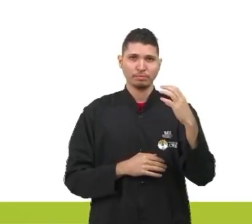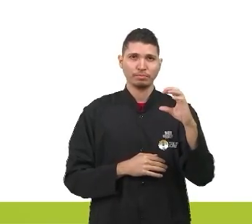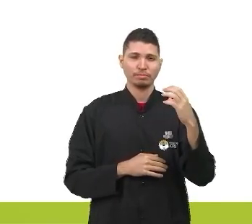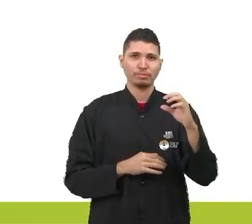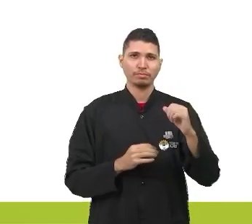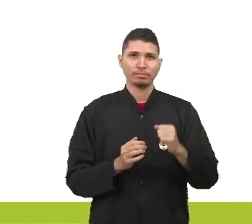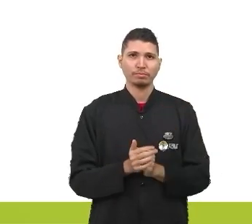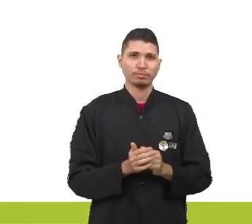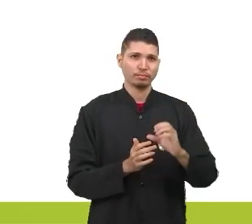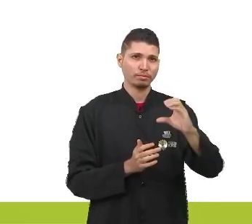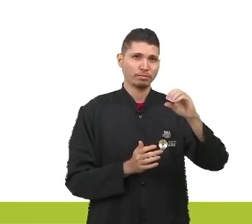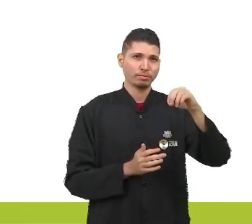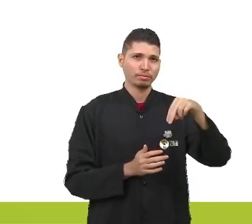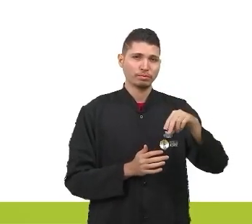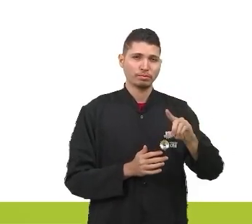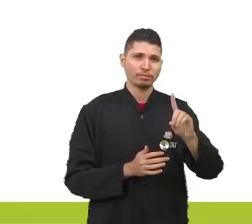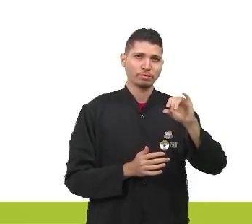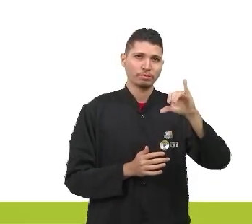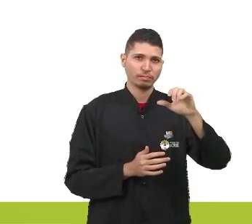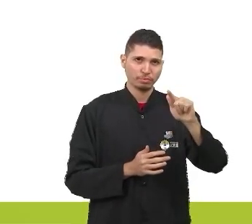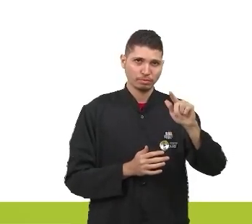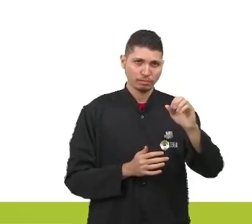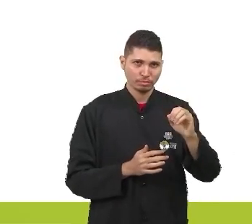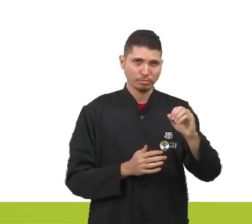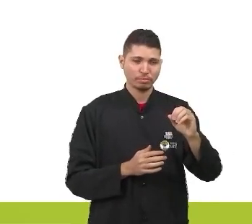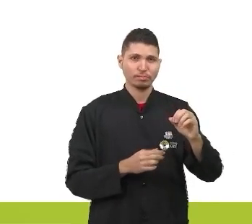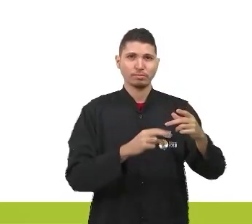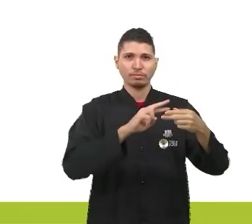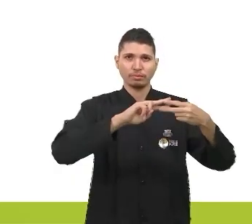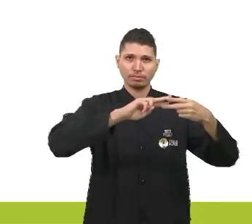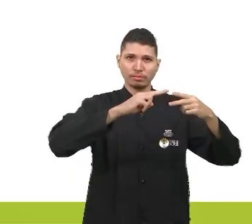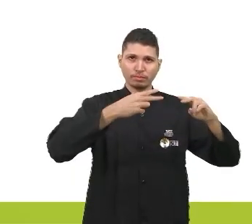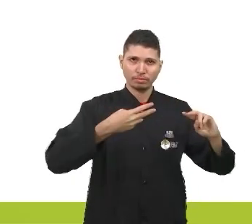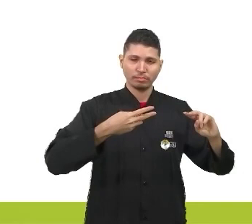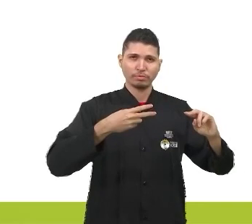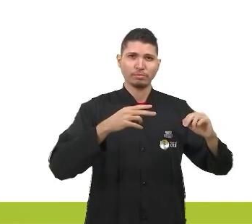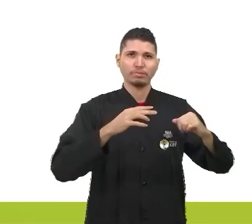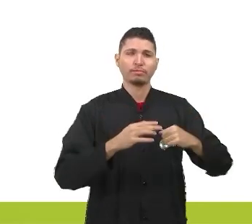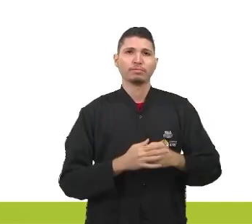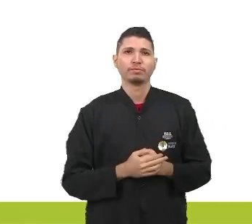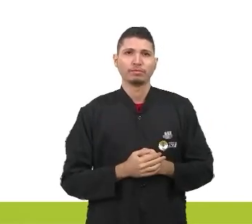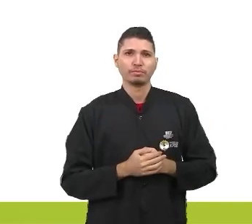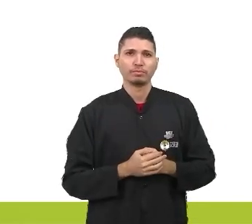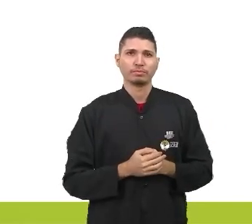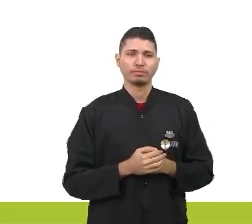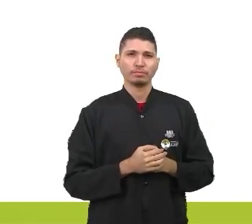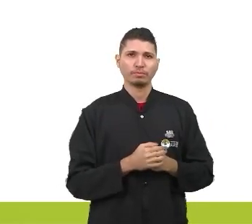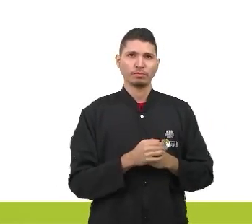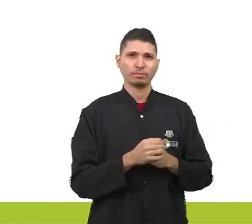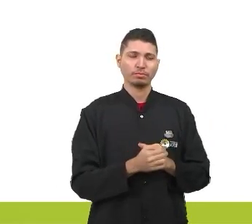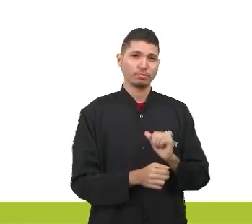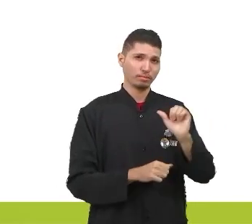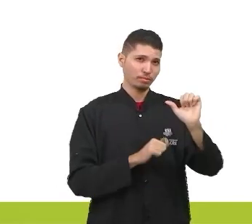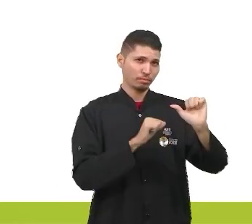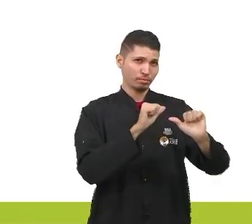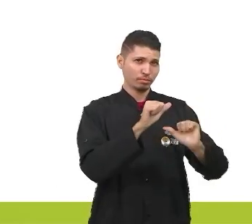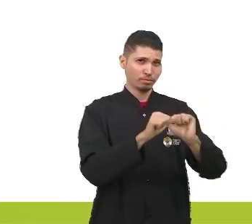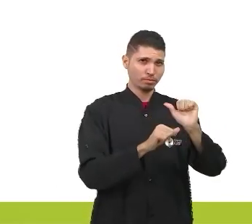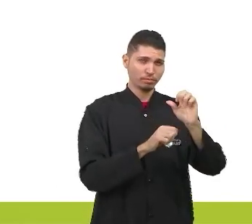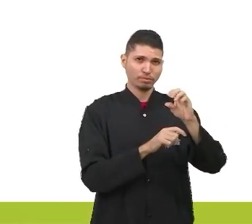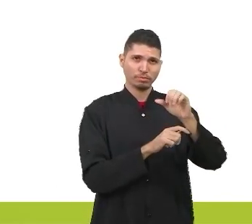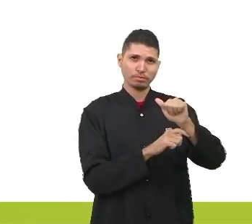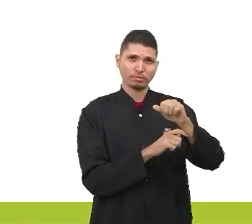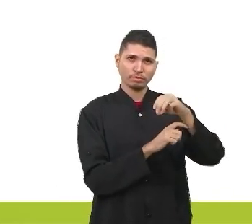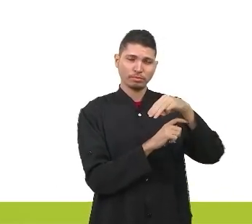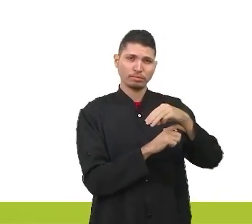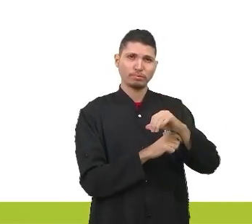código genético? É definido como trincas de nucleotídeos que codificam os aminoácidos.